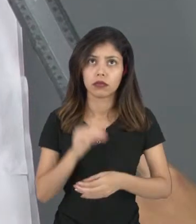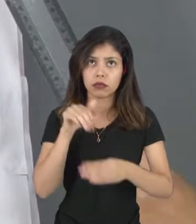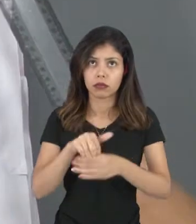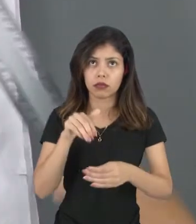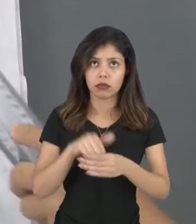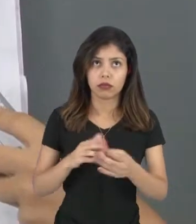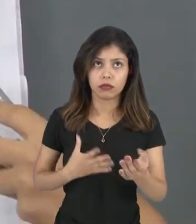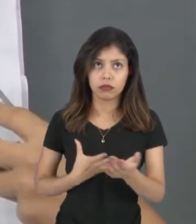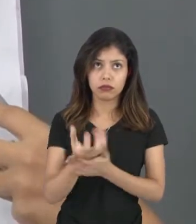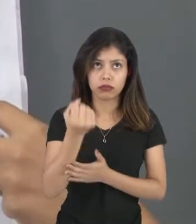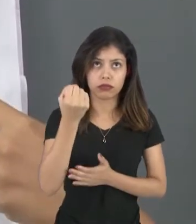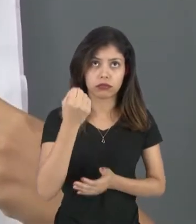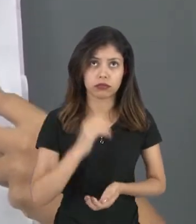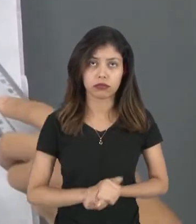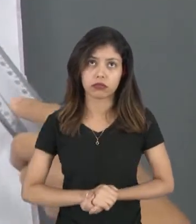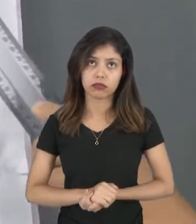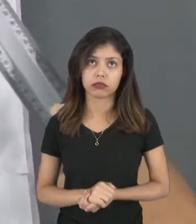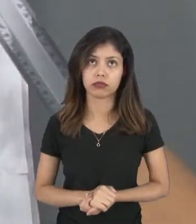busca